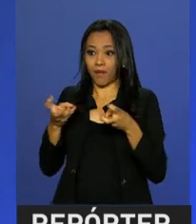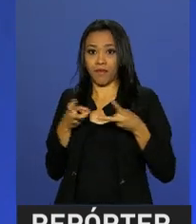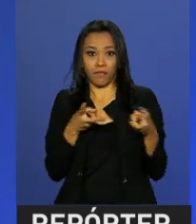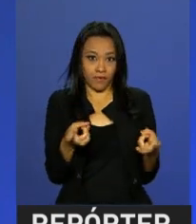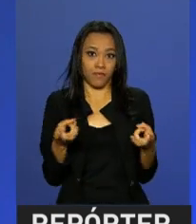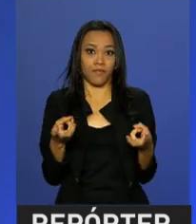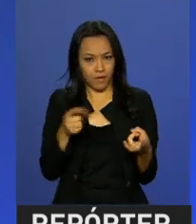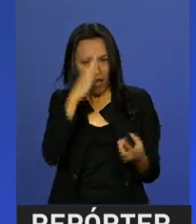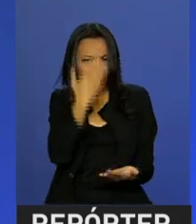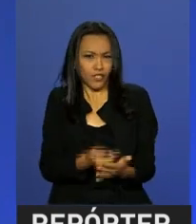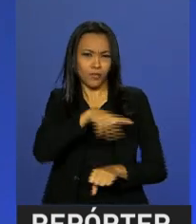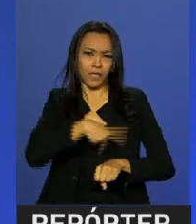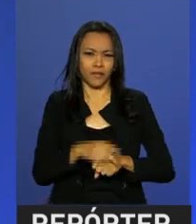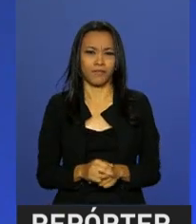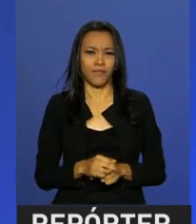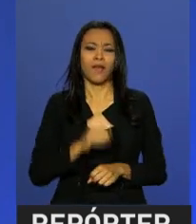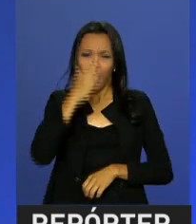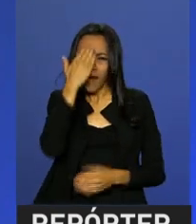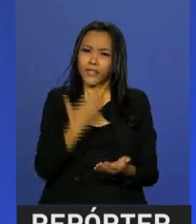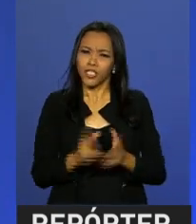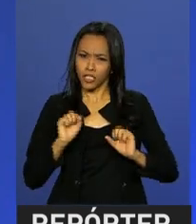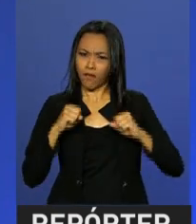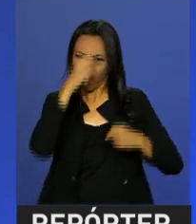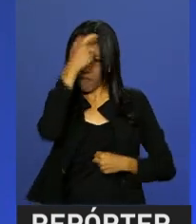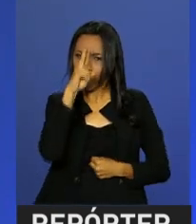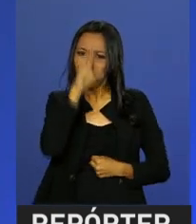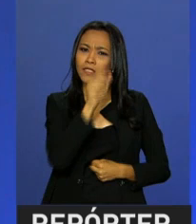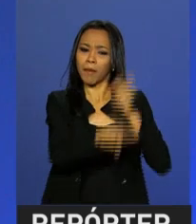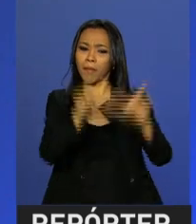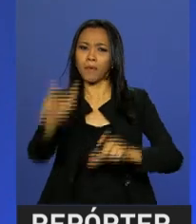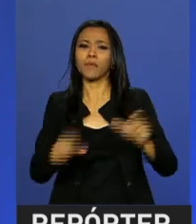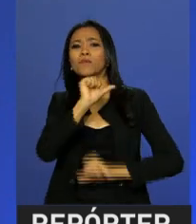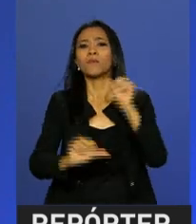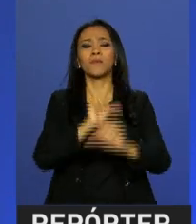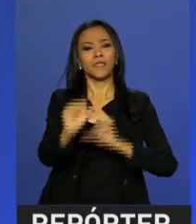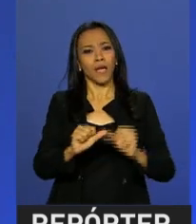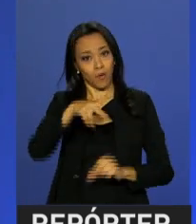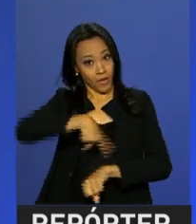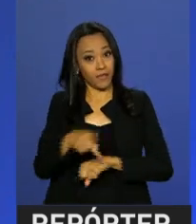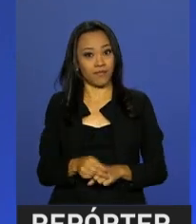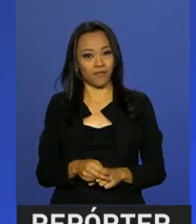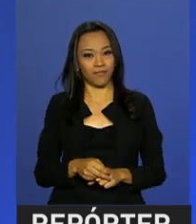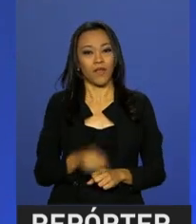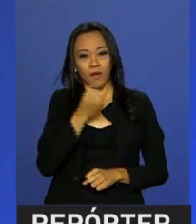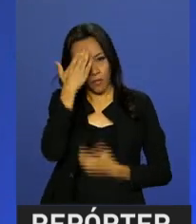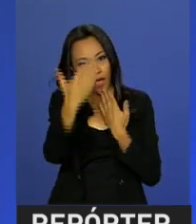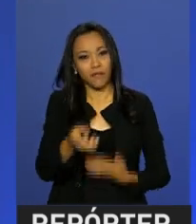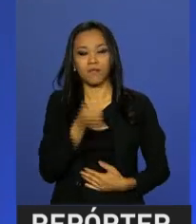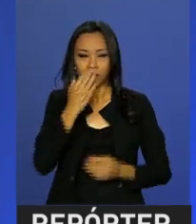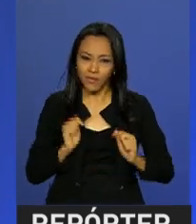aparecer Acredite no Brasil Acredite na força de cada um em transformar o nosso país muito